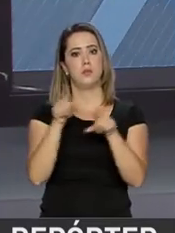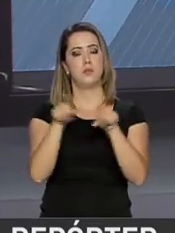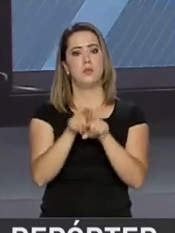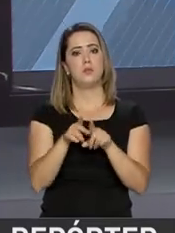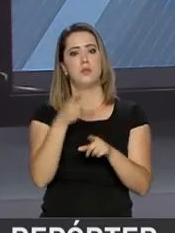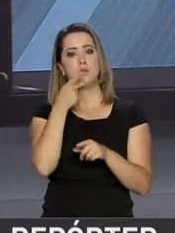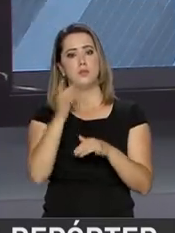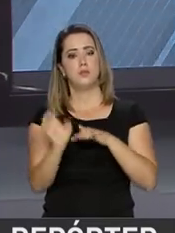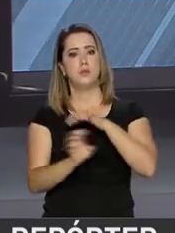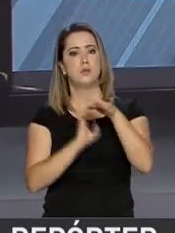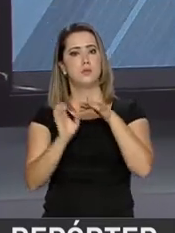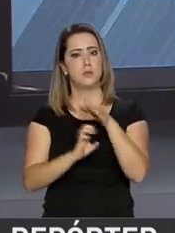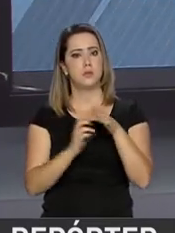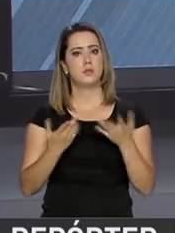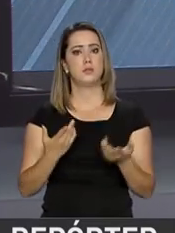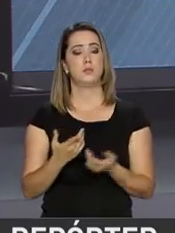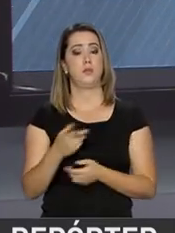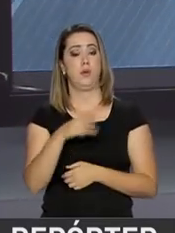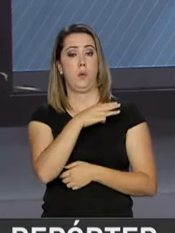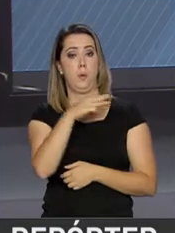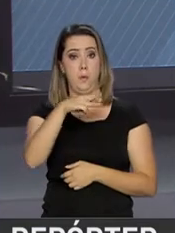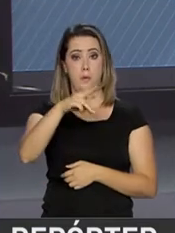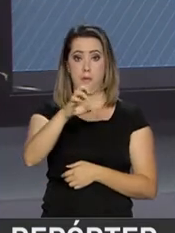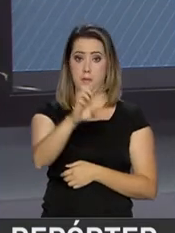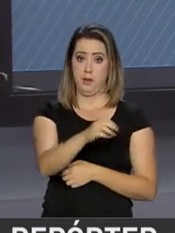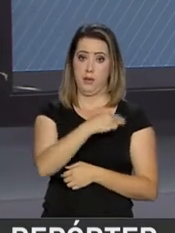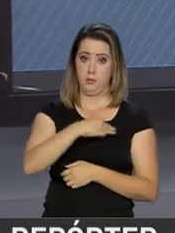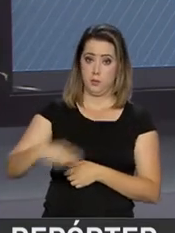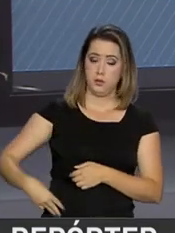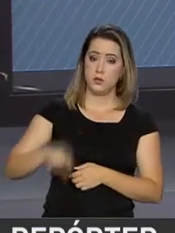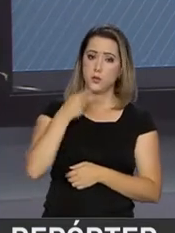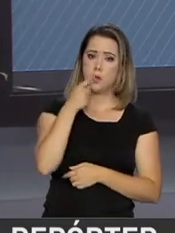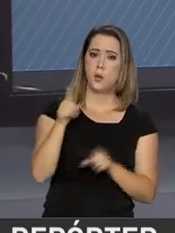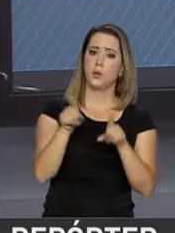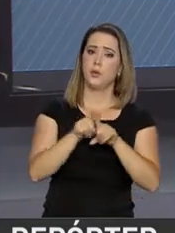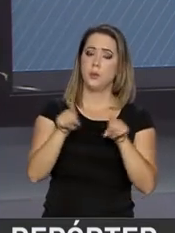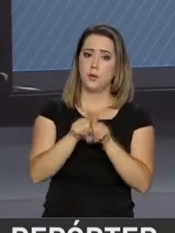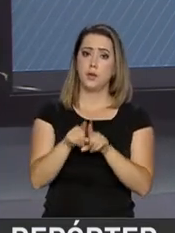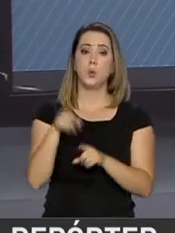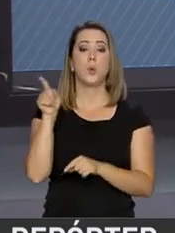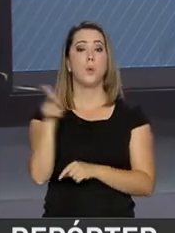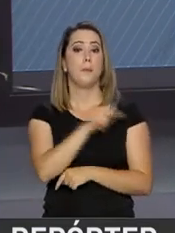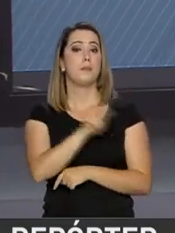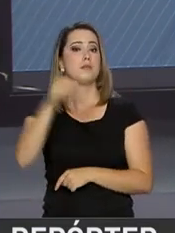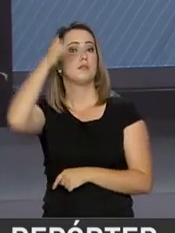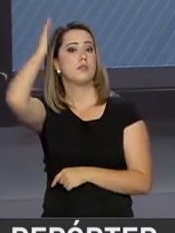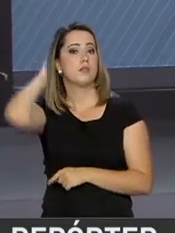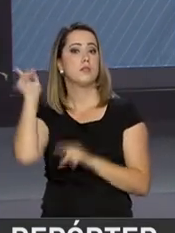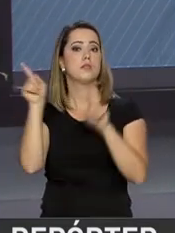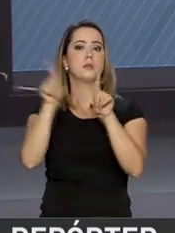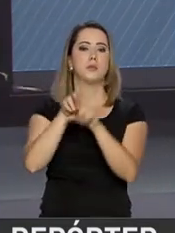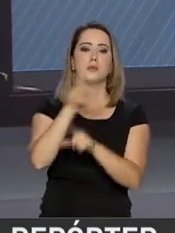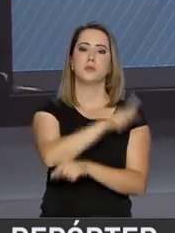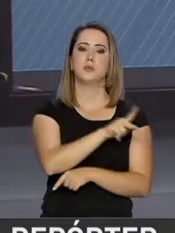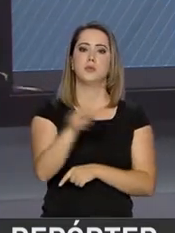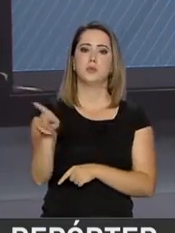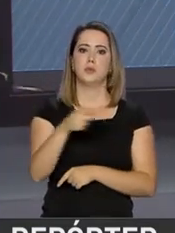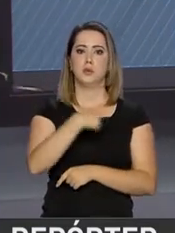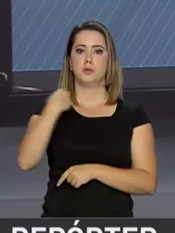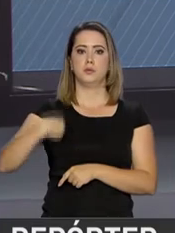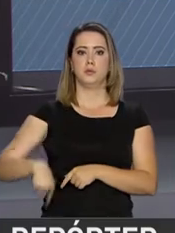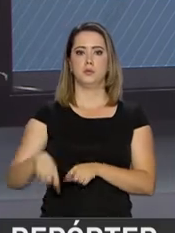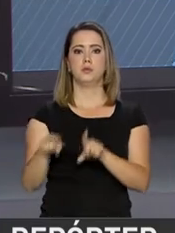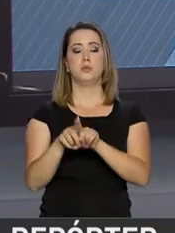e também entre empresários aloísio nunes ainda ressaltou que tanto o presidente michel temer como chinês xi jinping